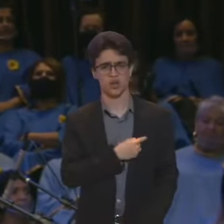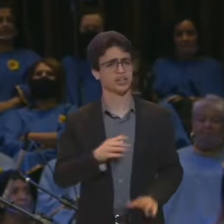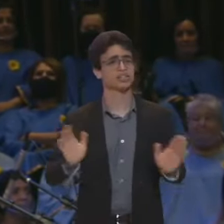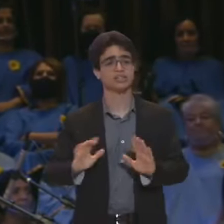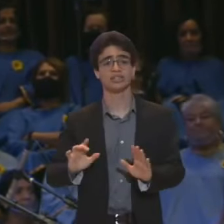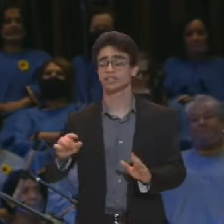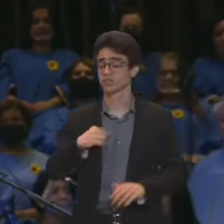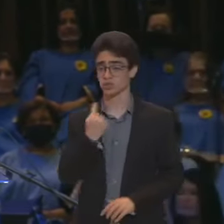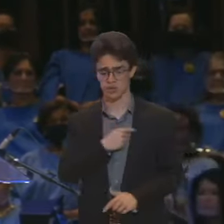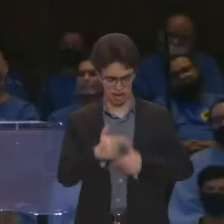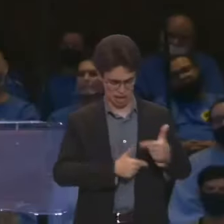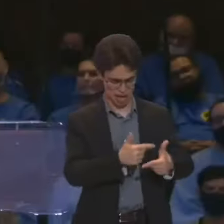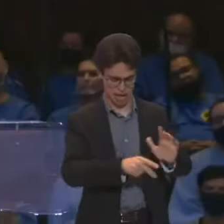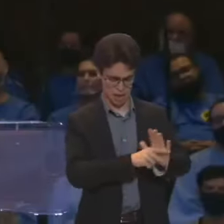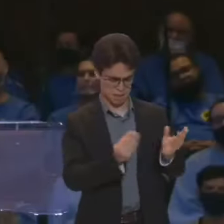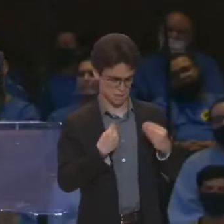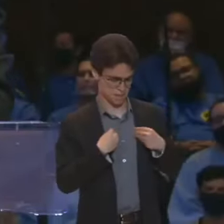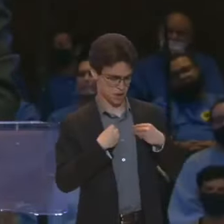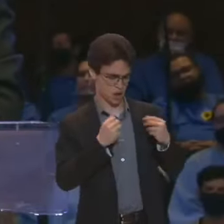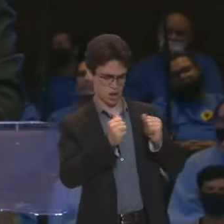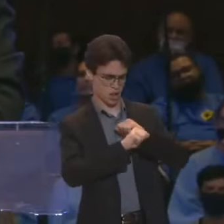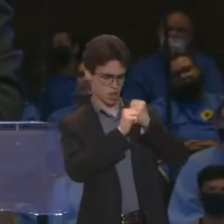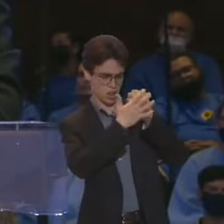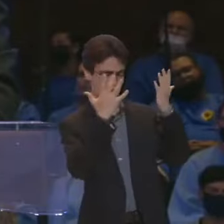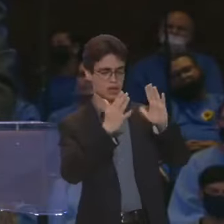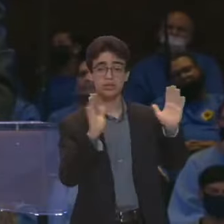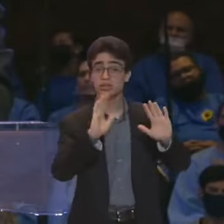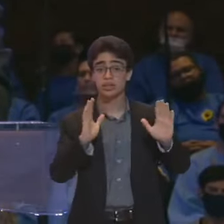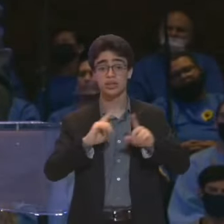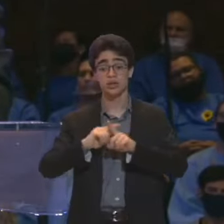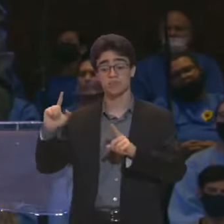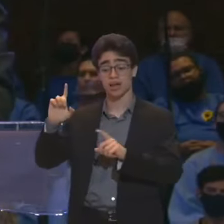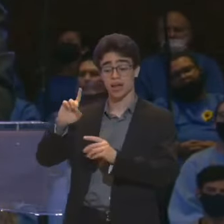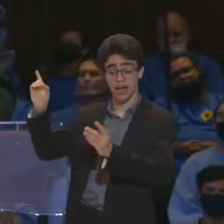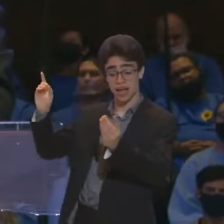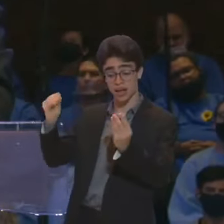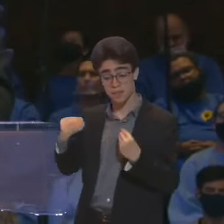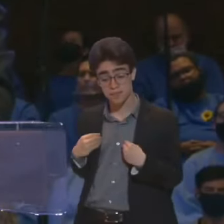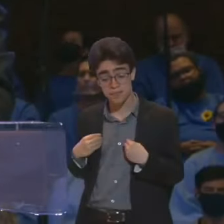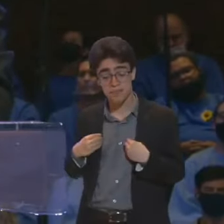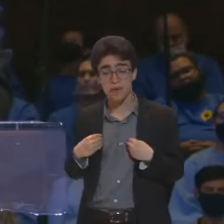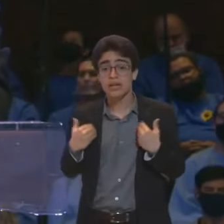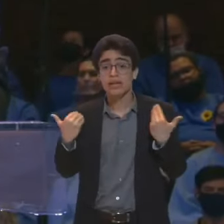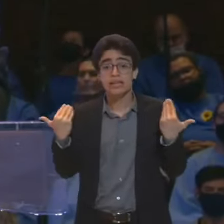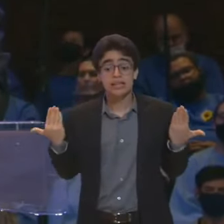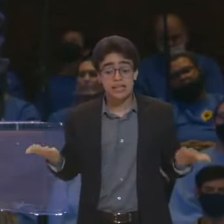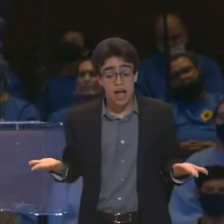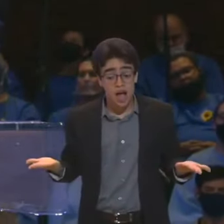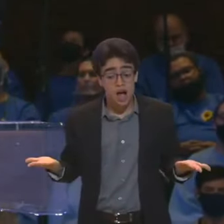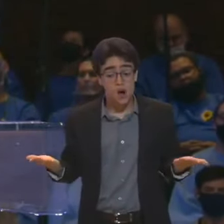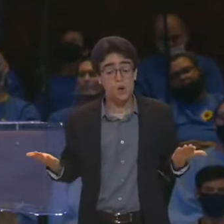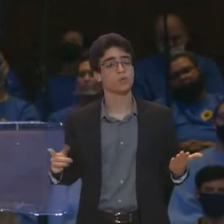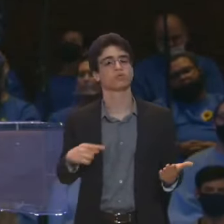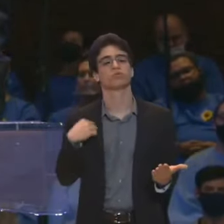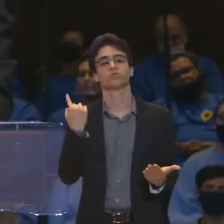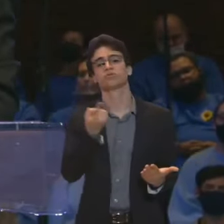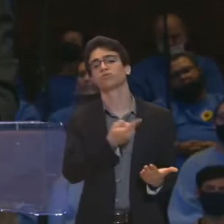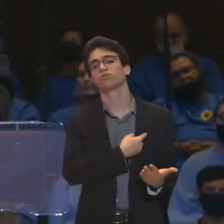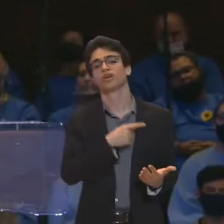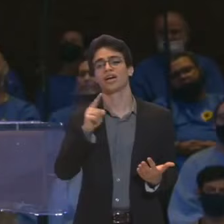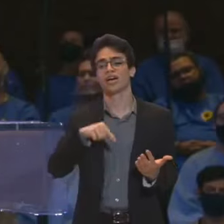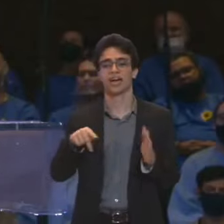obras para que ninguém se glorie. Pois somos, pois, portanto, propósito, somos